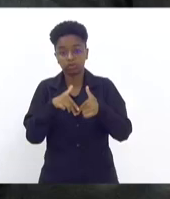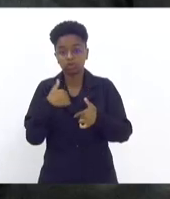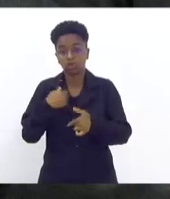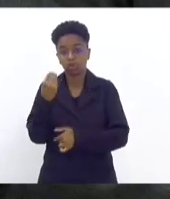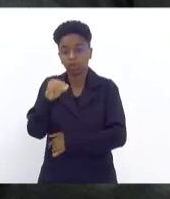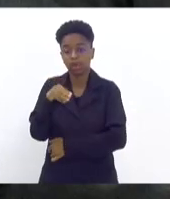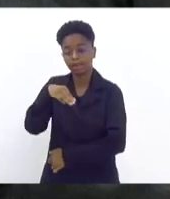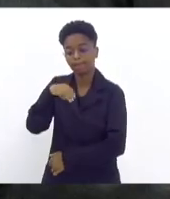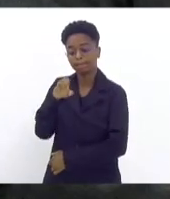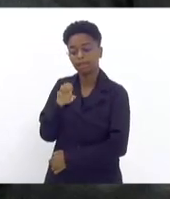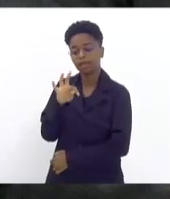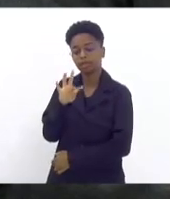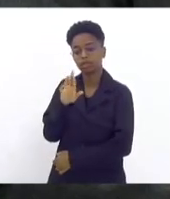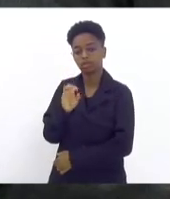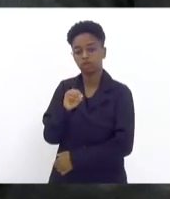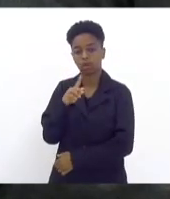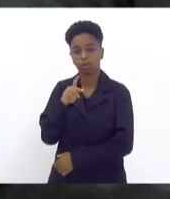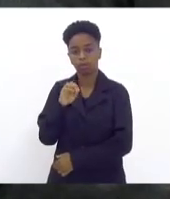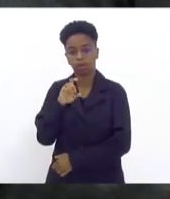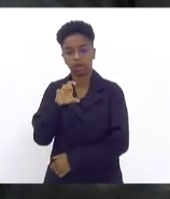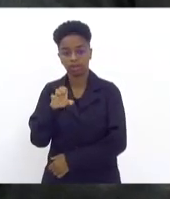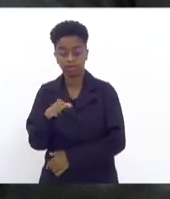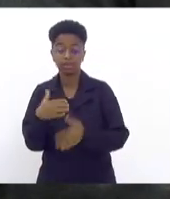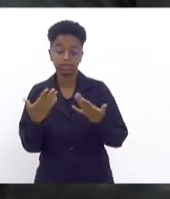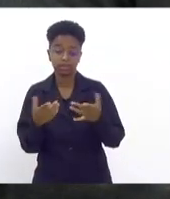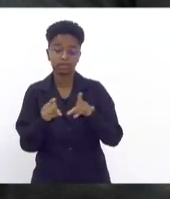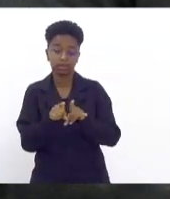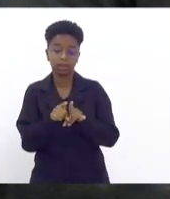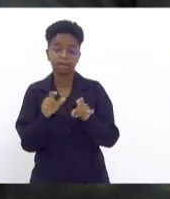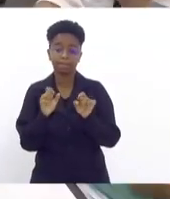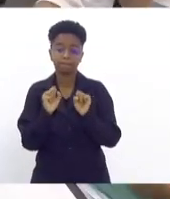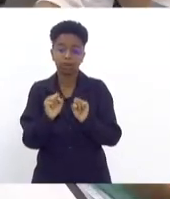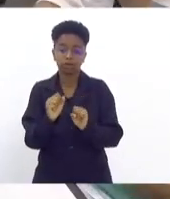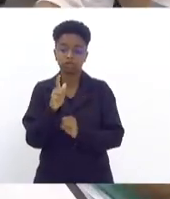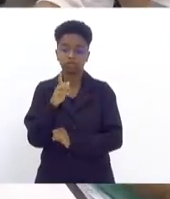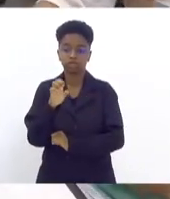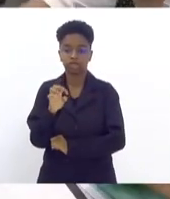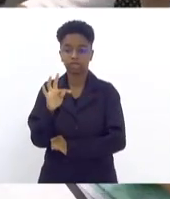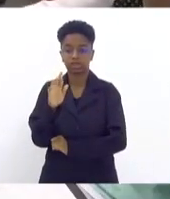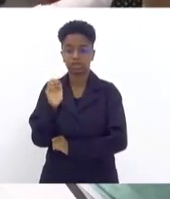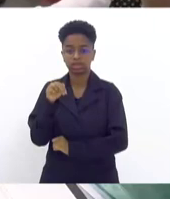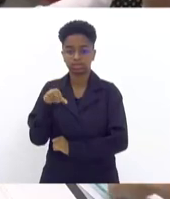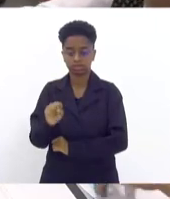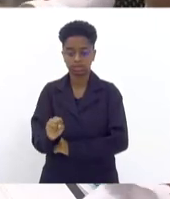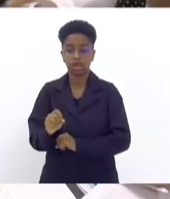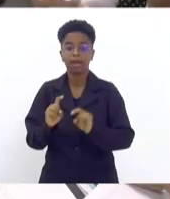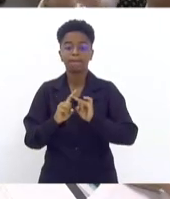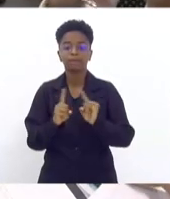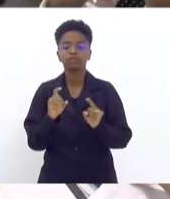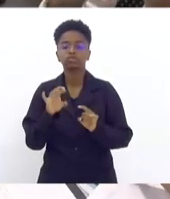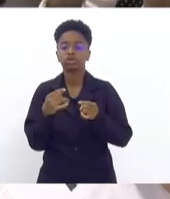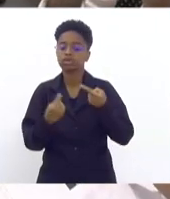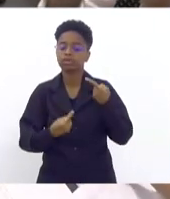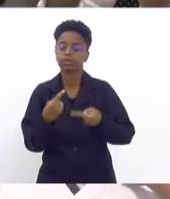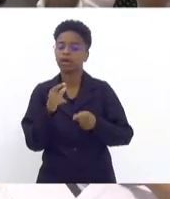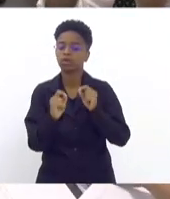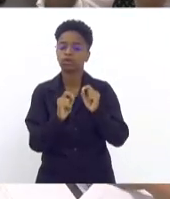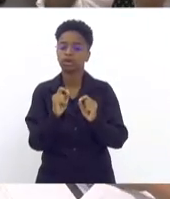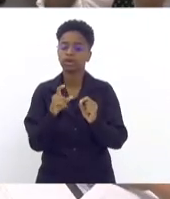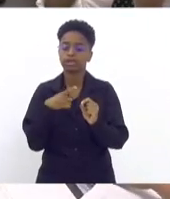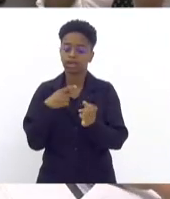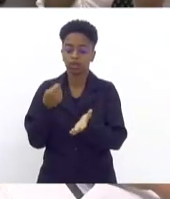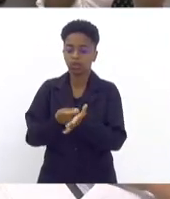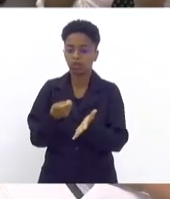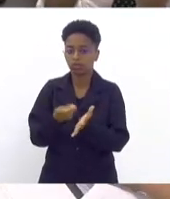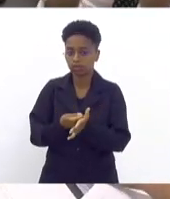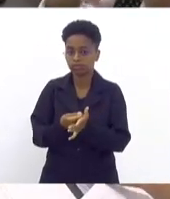aqui pode ser a Getransp também. É, apenas por amor ao debate aqui, também impõe obrigações